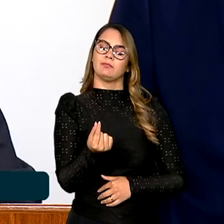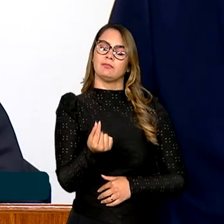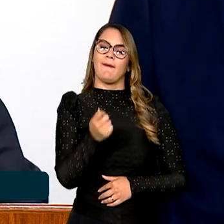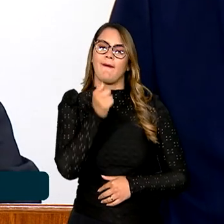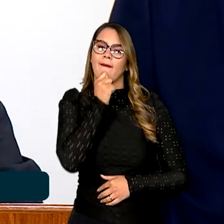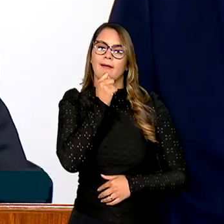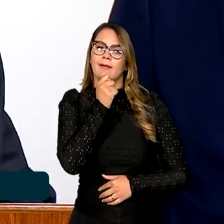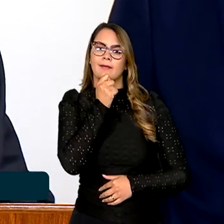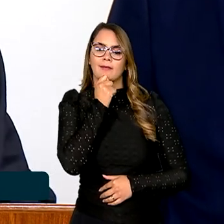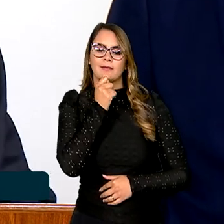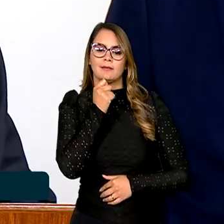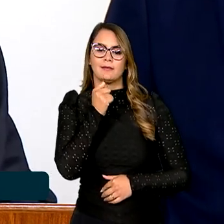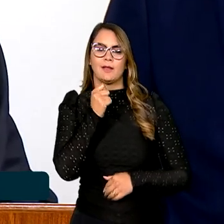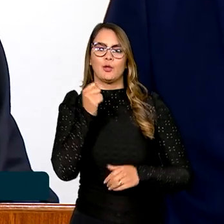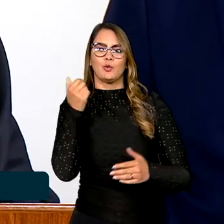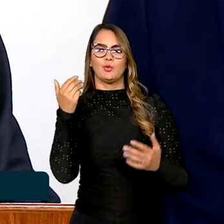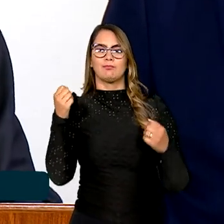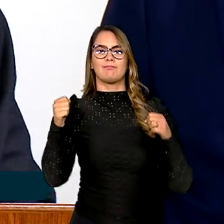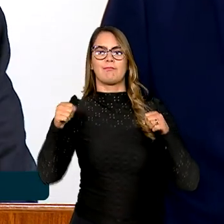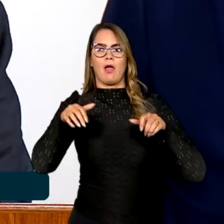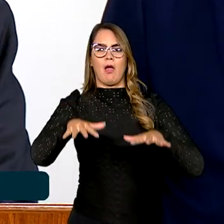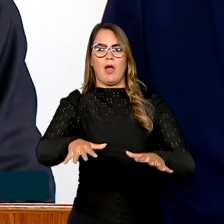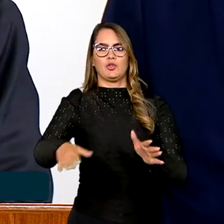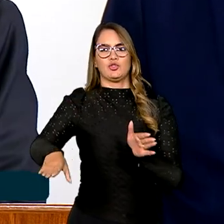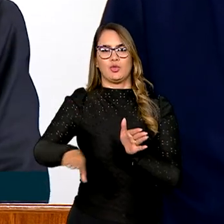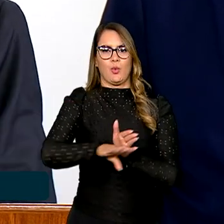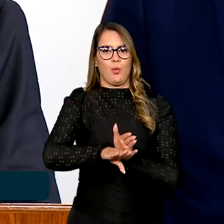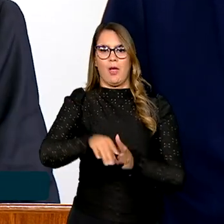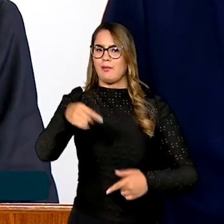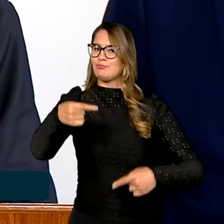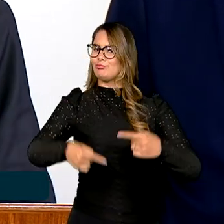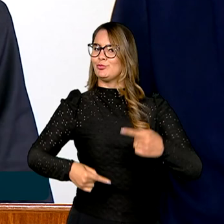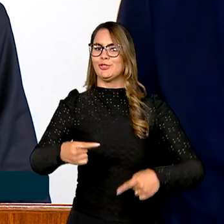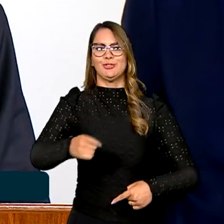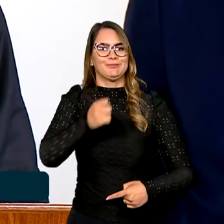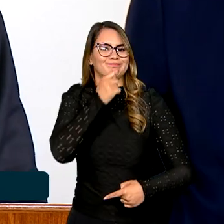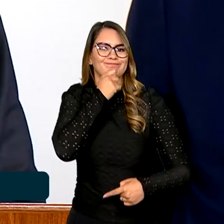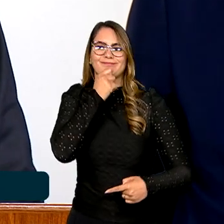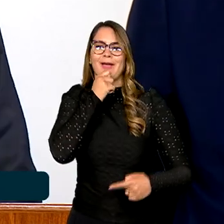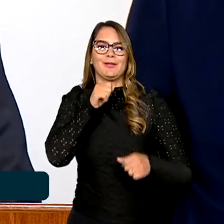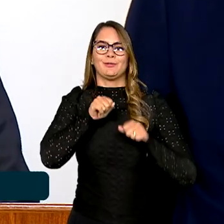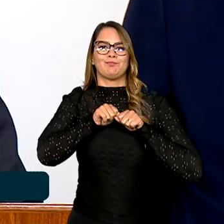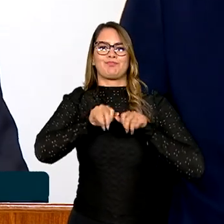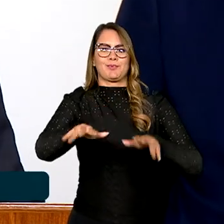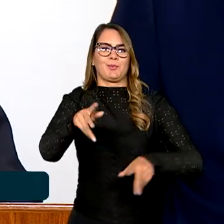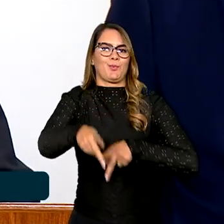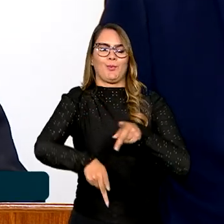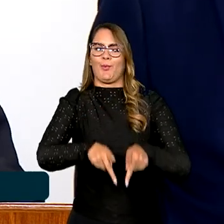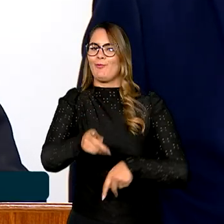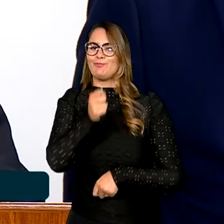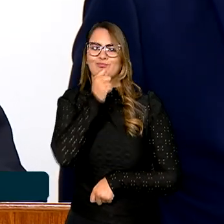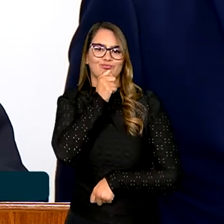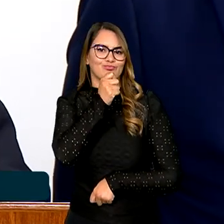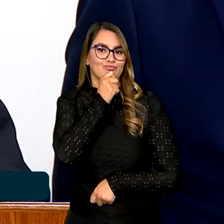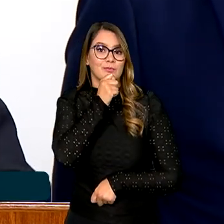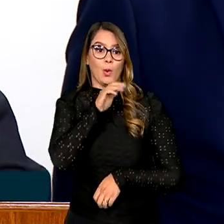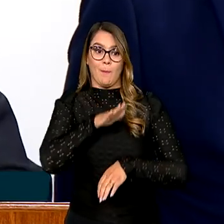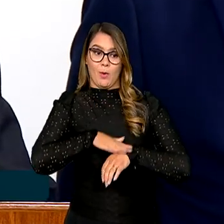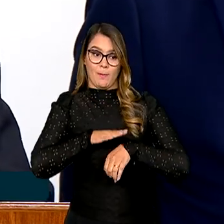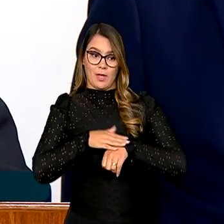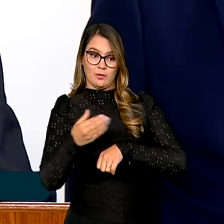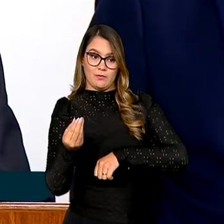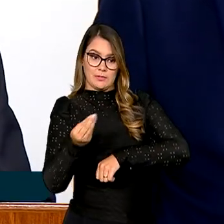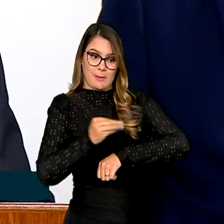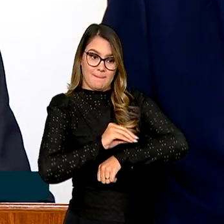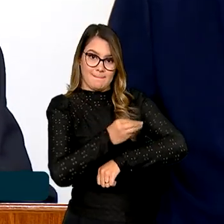não chegou totalmente na ponta. As políticas não chegaram na ponta. Ou seja, quando você planta um pé